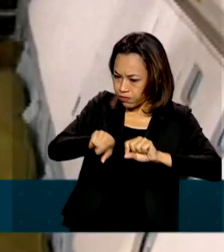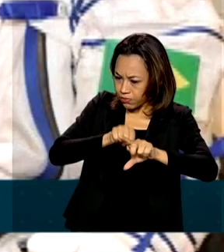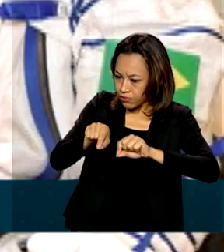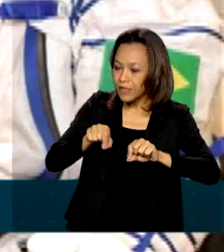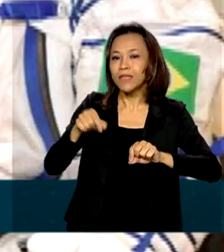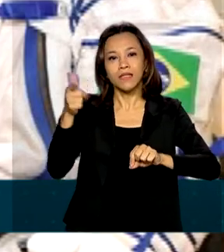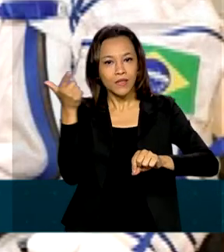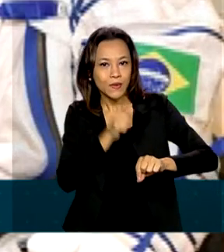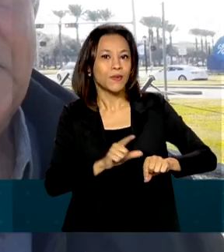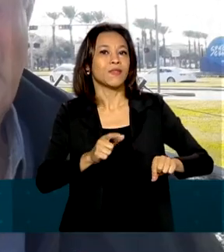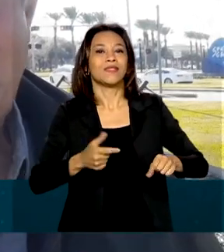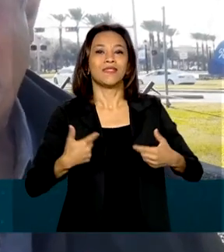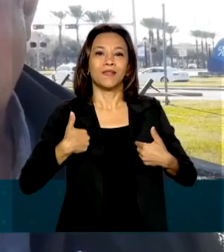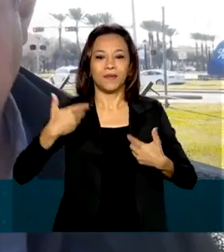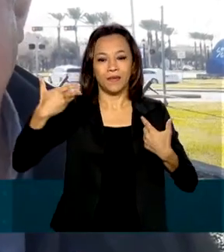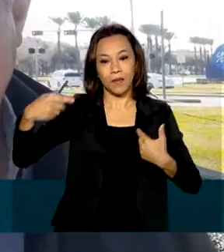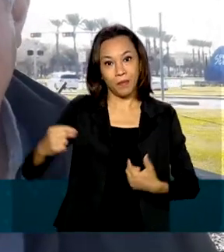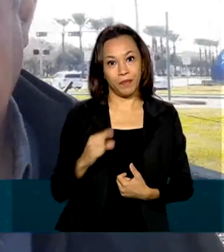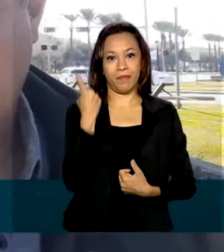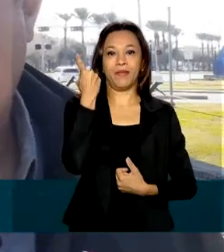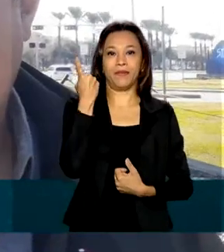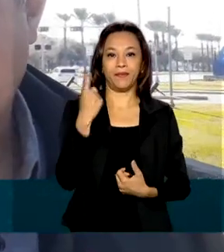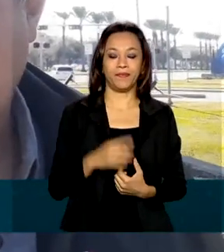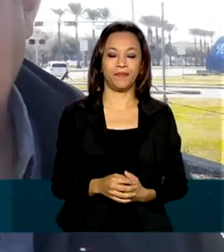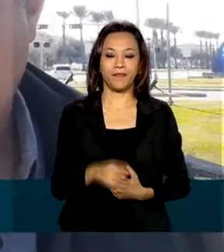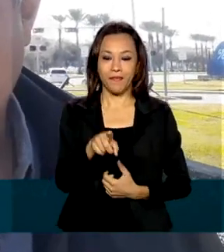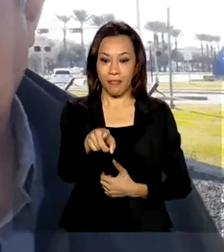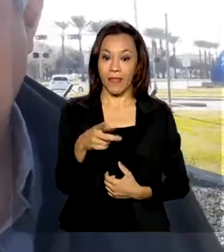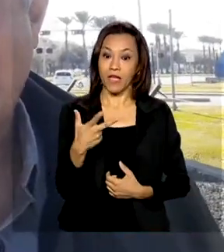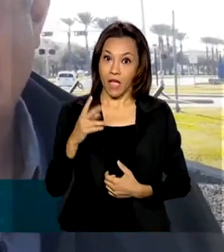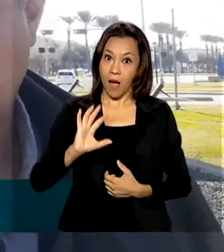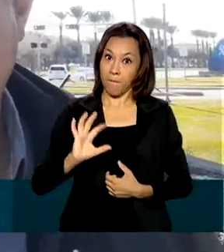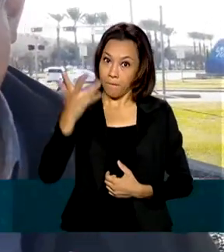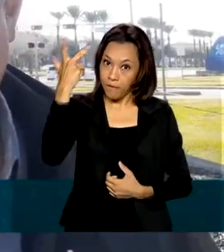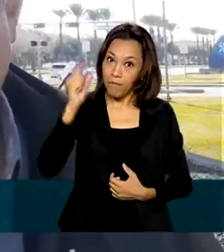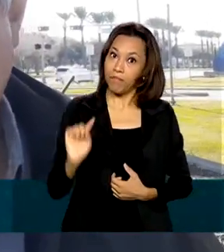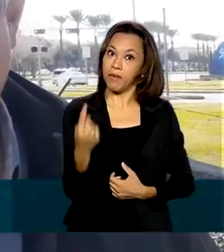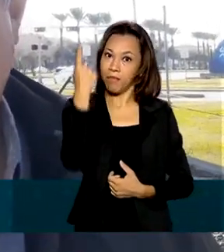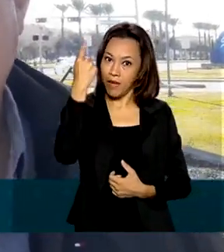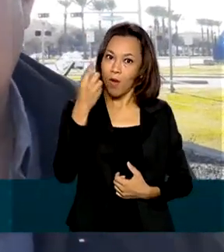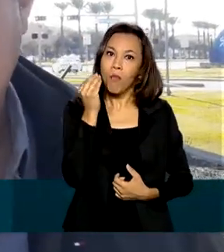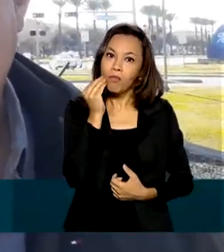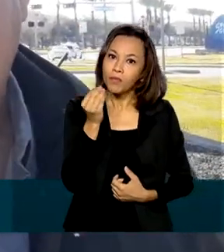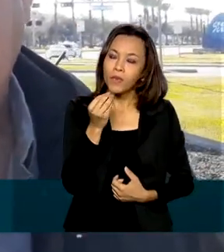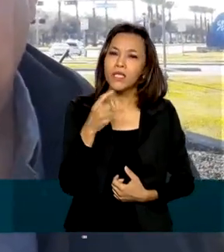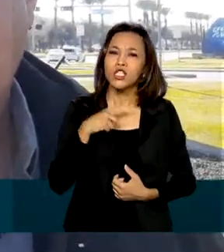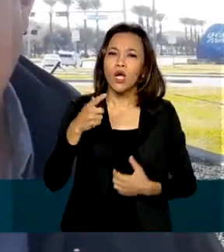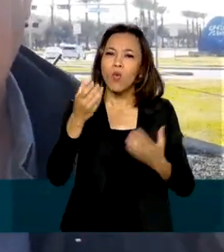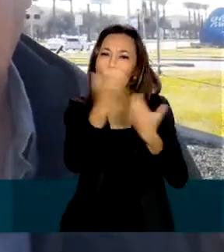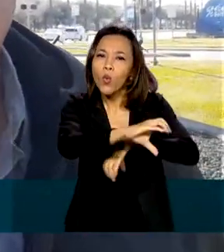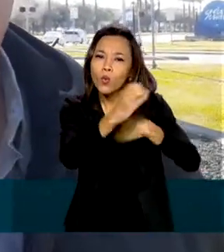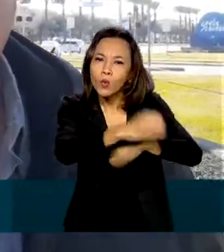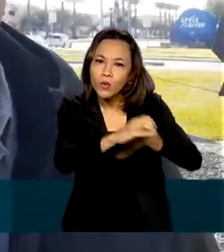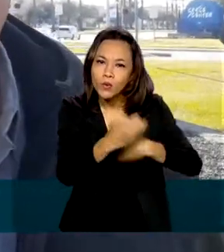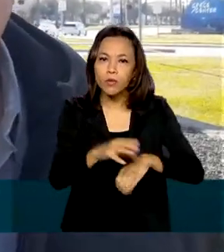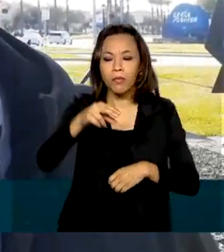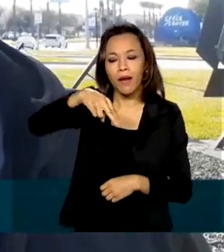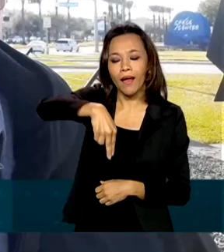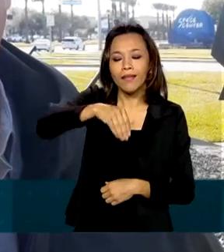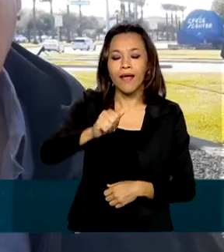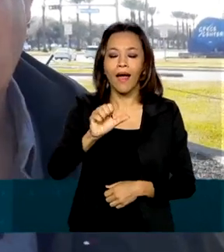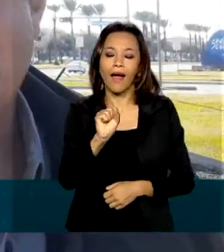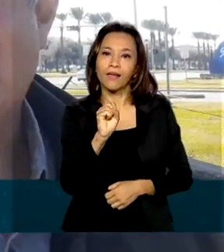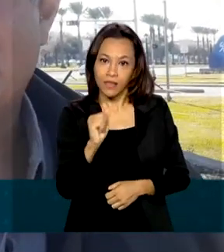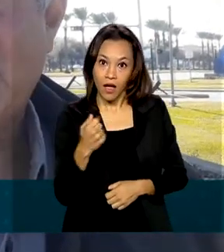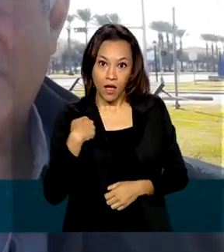o título a ele. Apareceu a oportunidade, porque a NASA tinha um concurso, né, um concurso público para astronautas, e eu me inscrevi